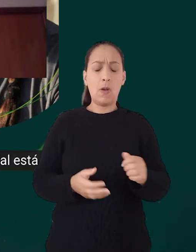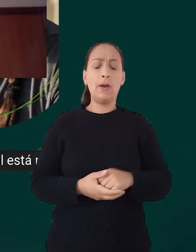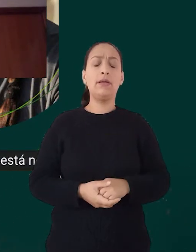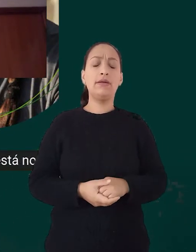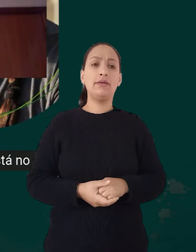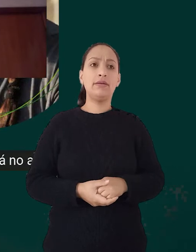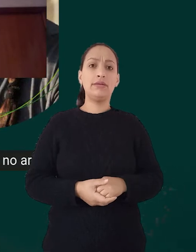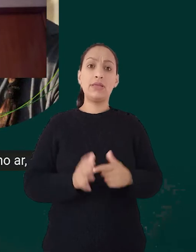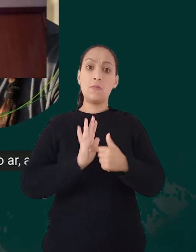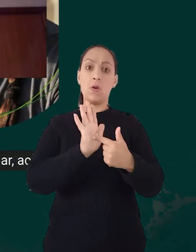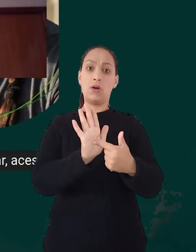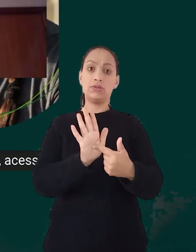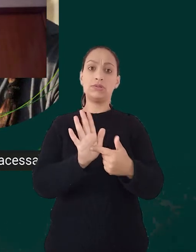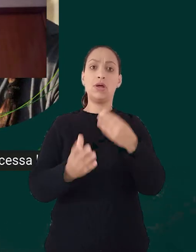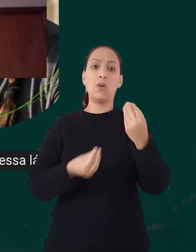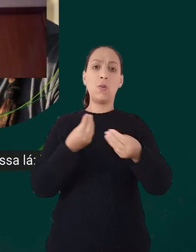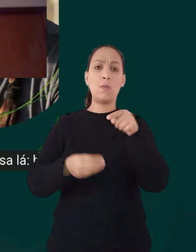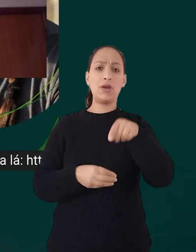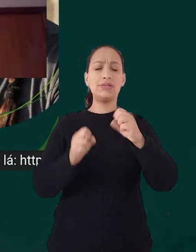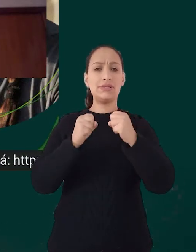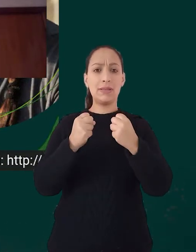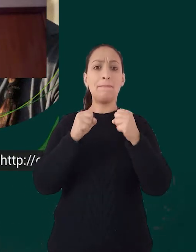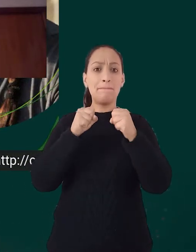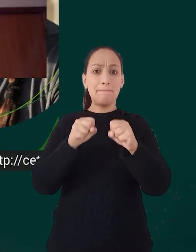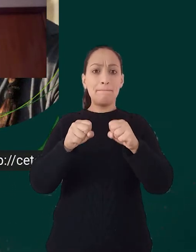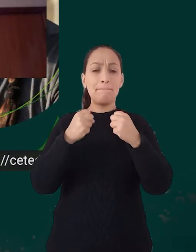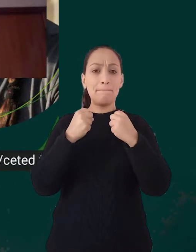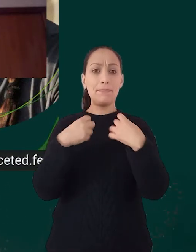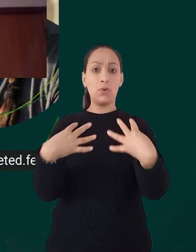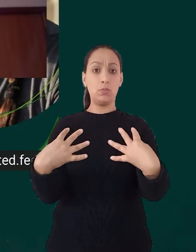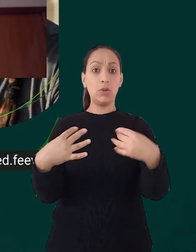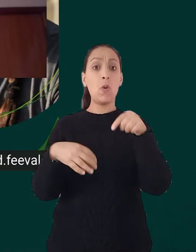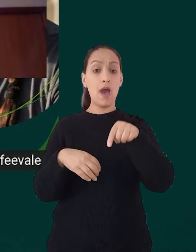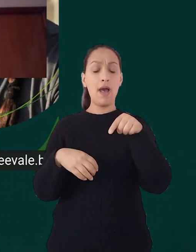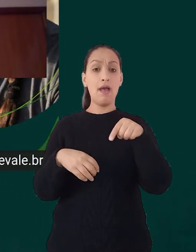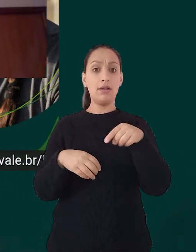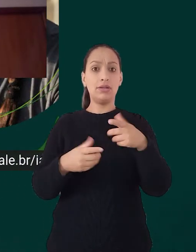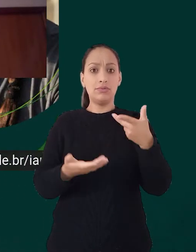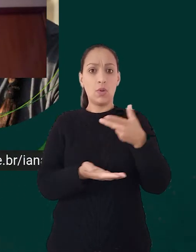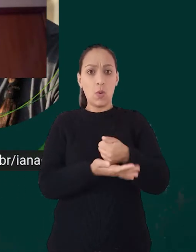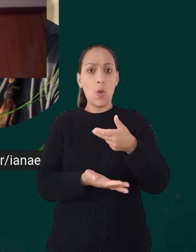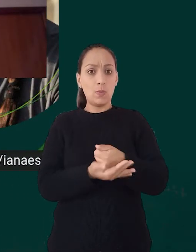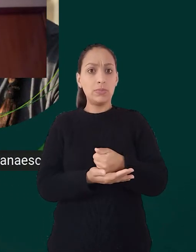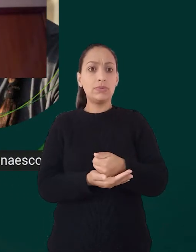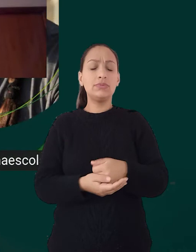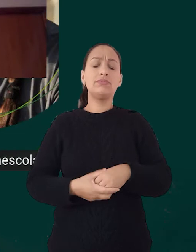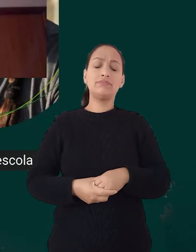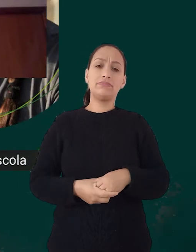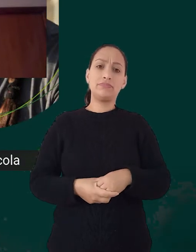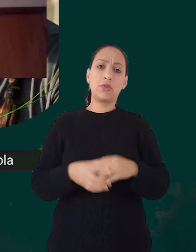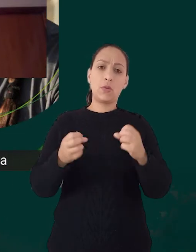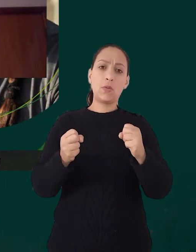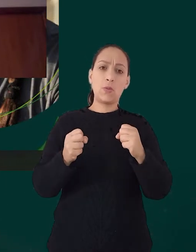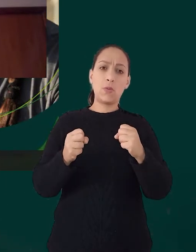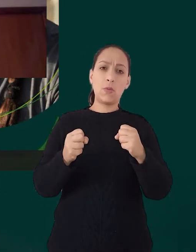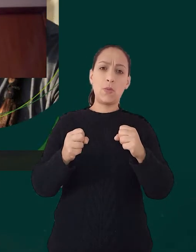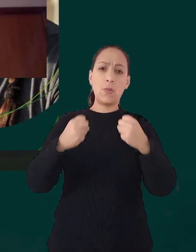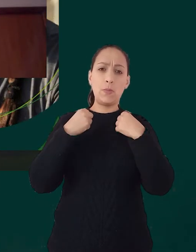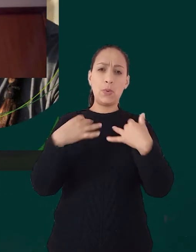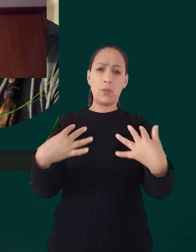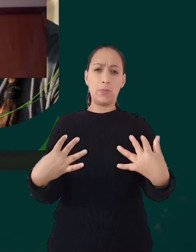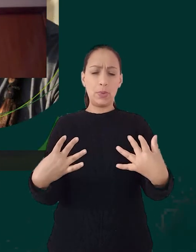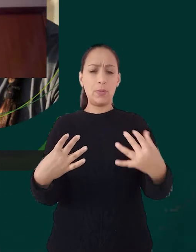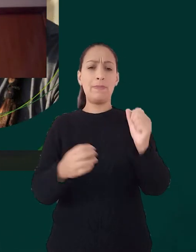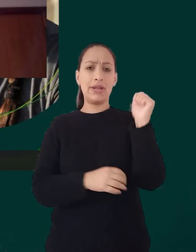que mostra assim como esse público consome. Do público brasileiro, o público que mais consome jogos são